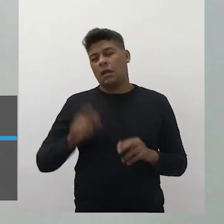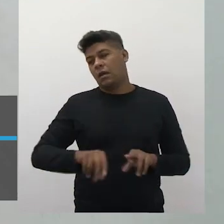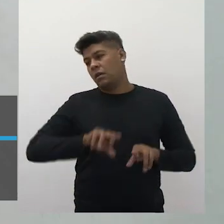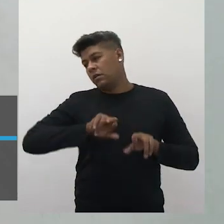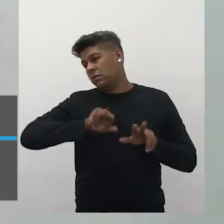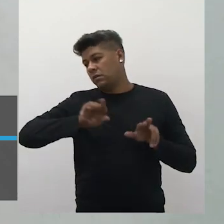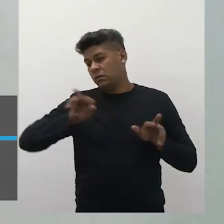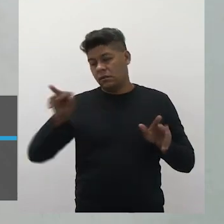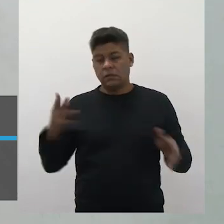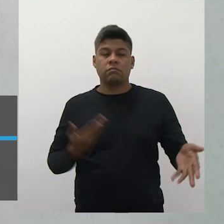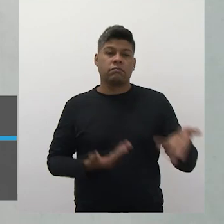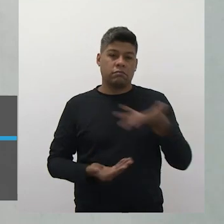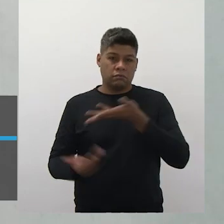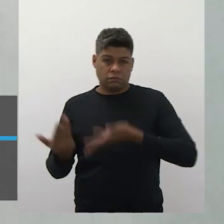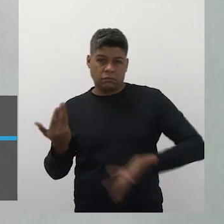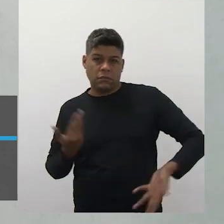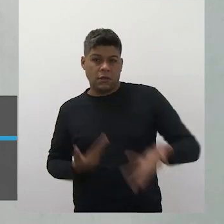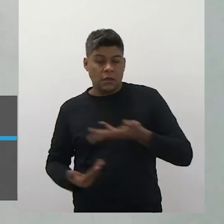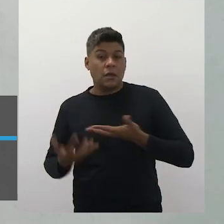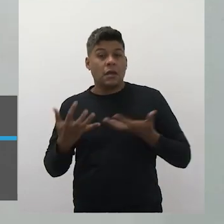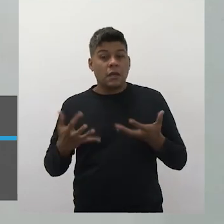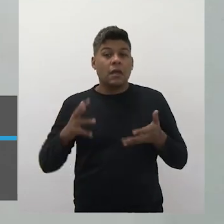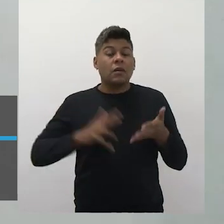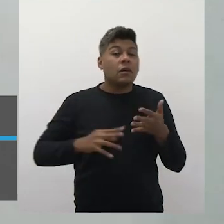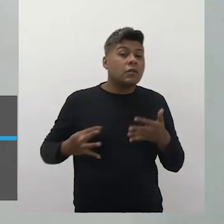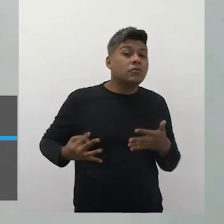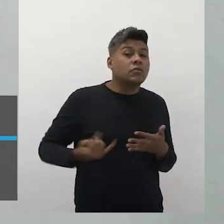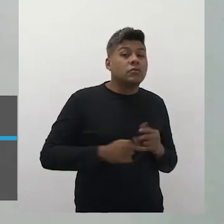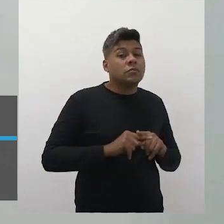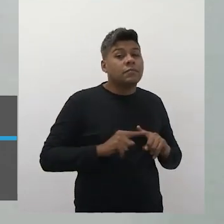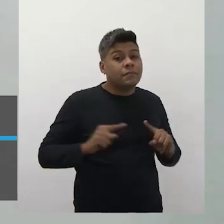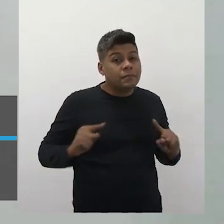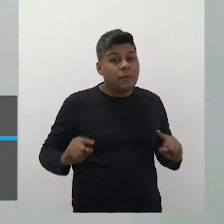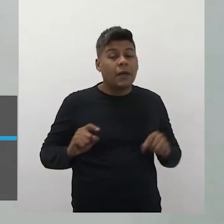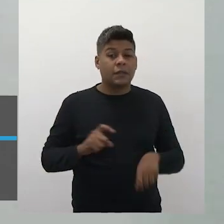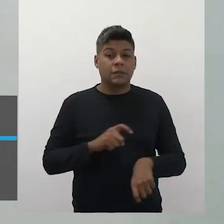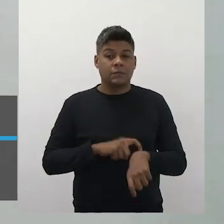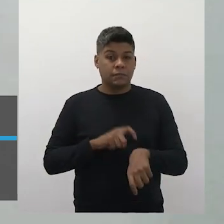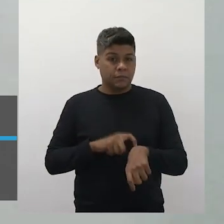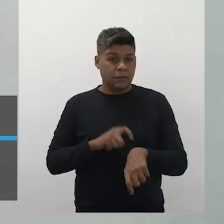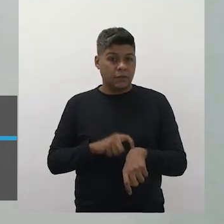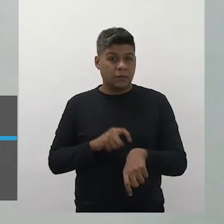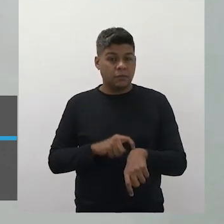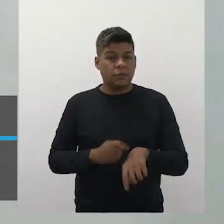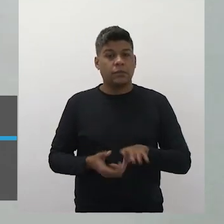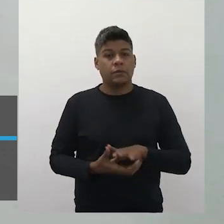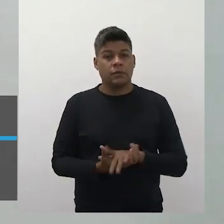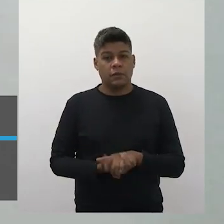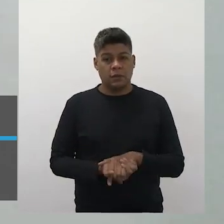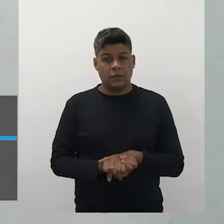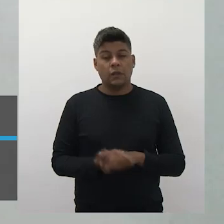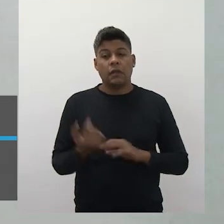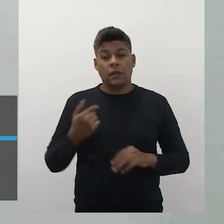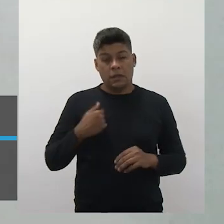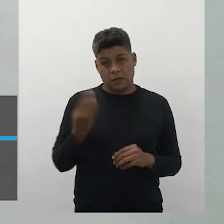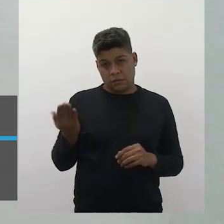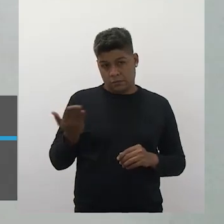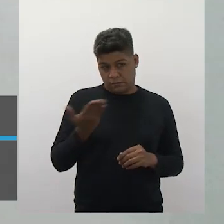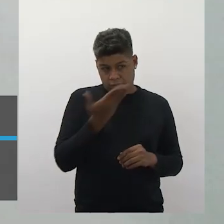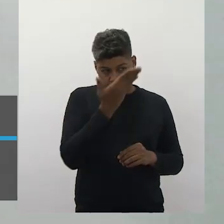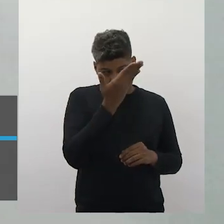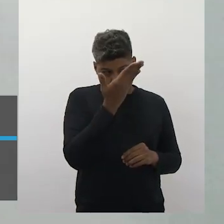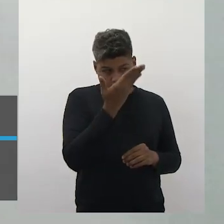muitas contribuições, Marcelo, gostaria de ler todas, mas por conta do tempo, eu já passo a palavra